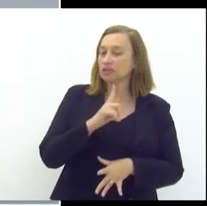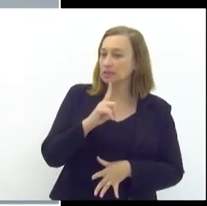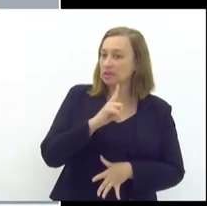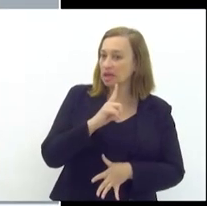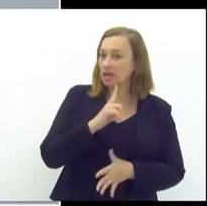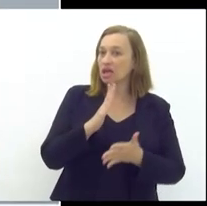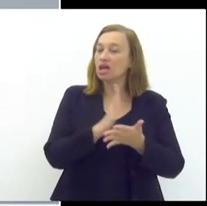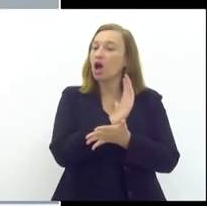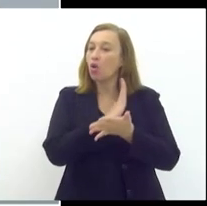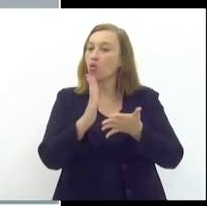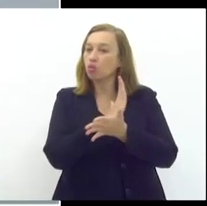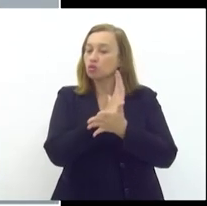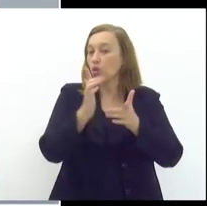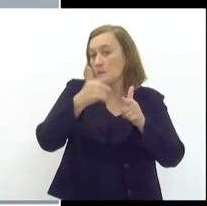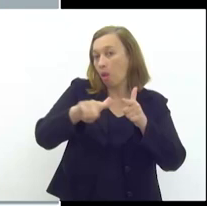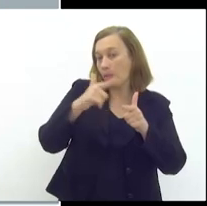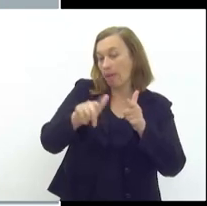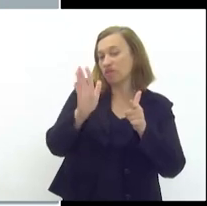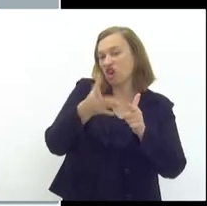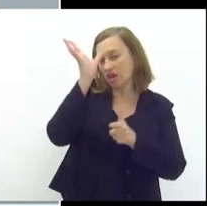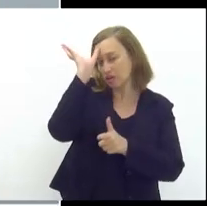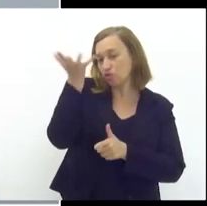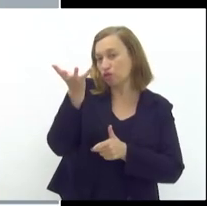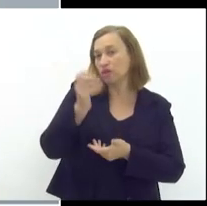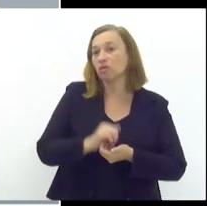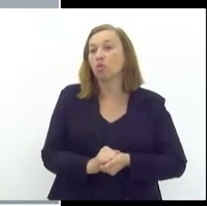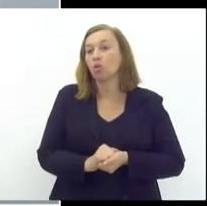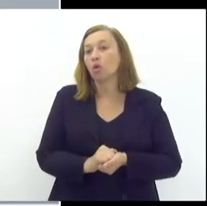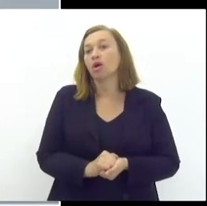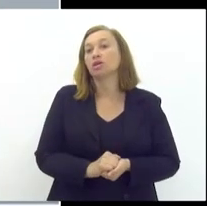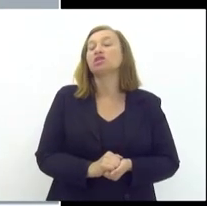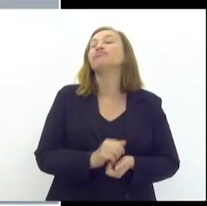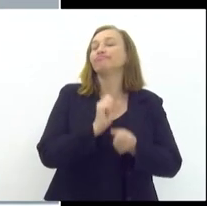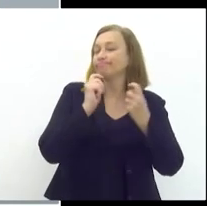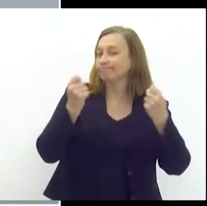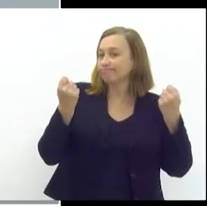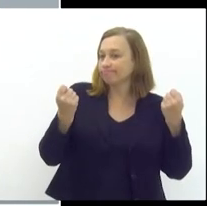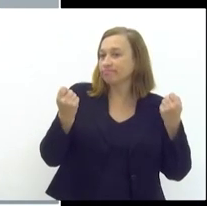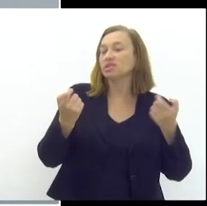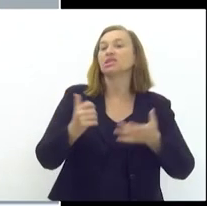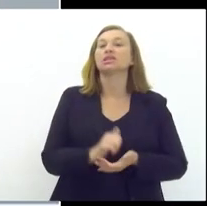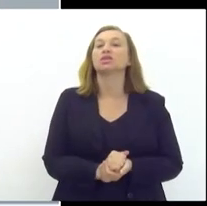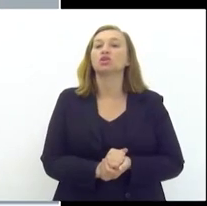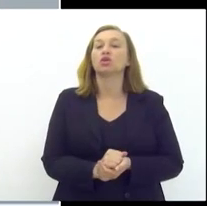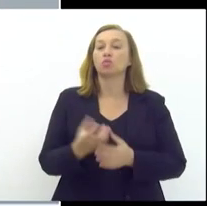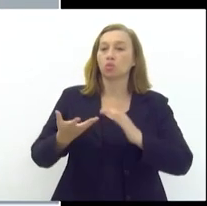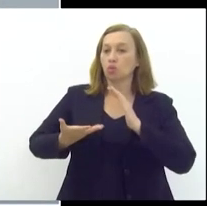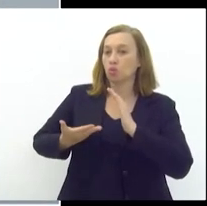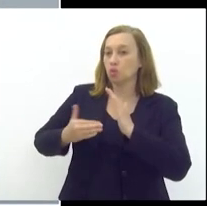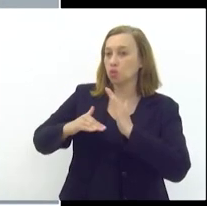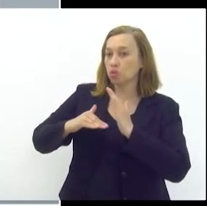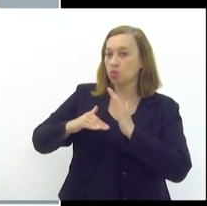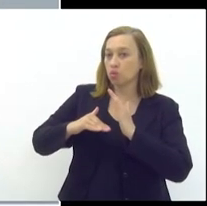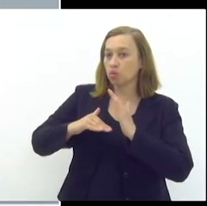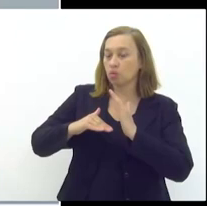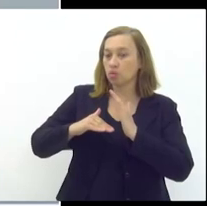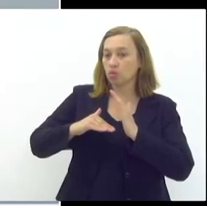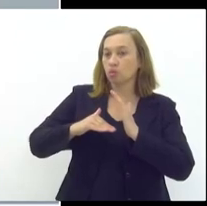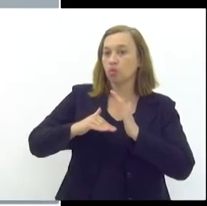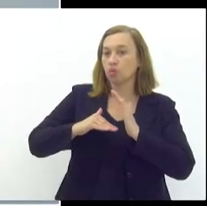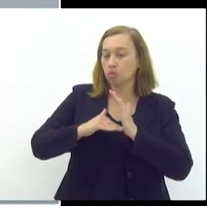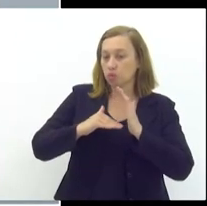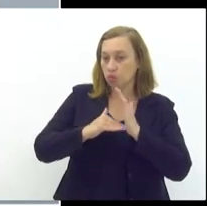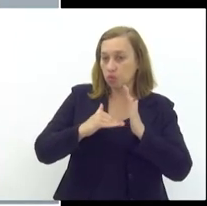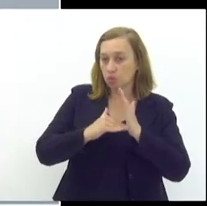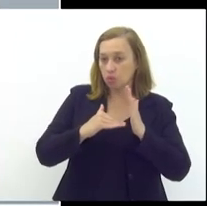alguns problemas que a gente espera que o Senado Federal se